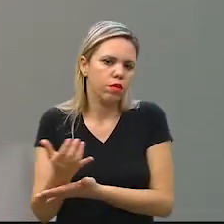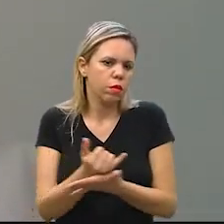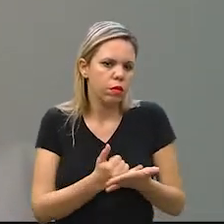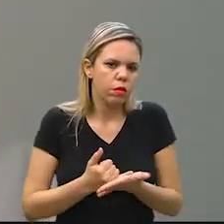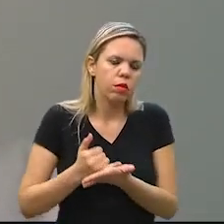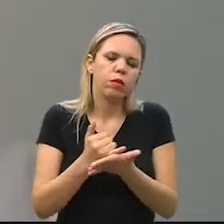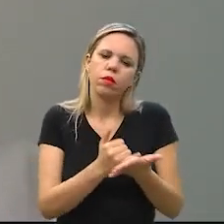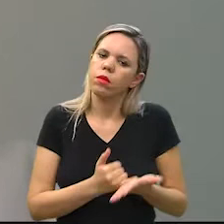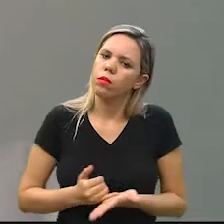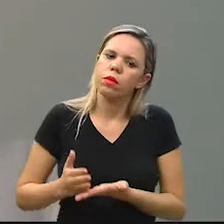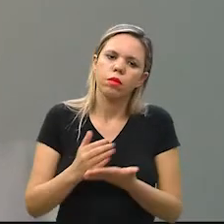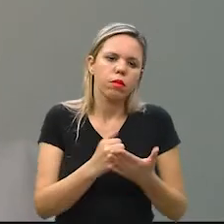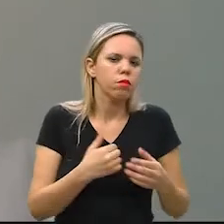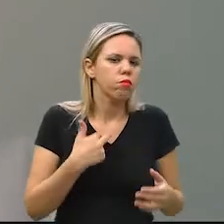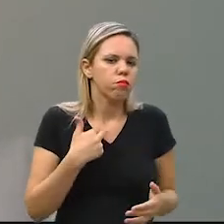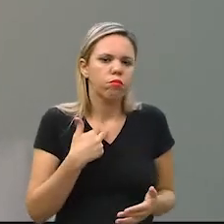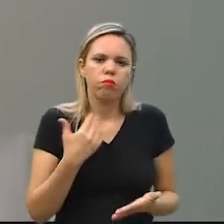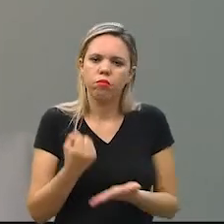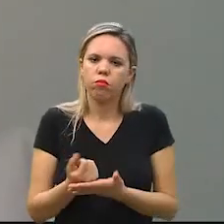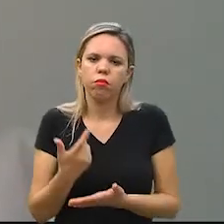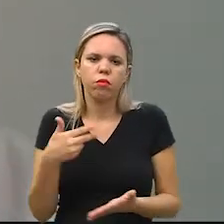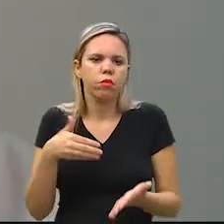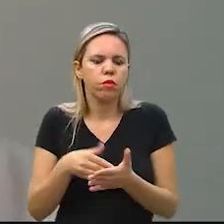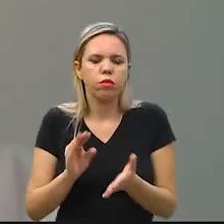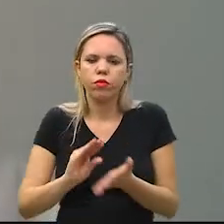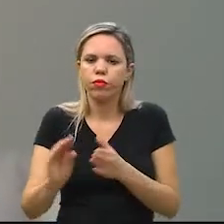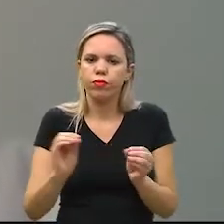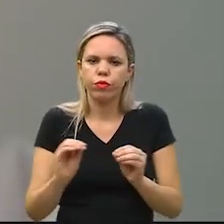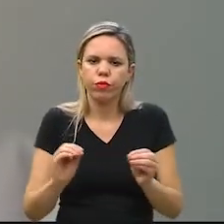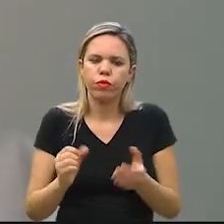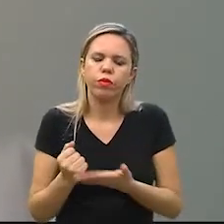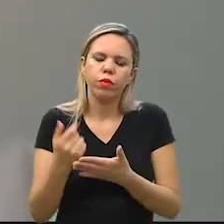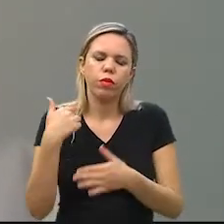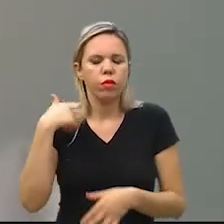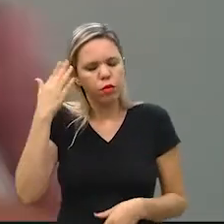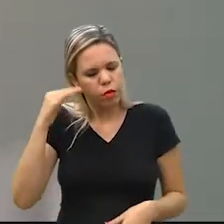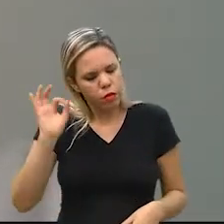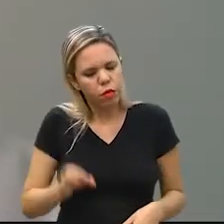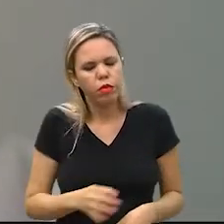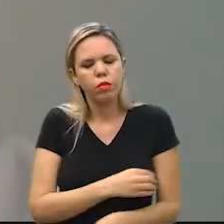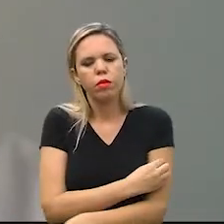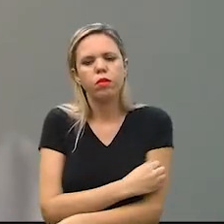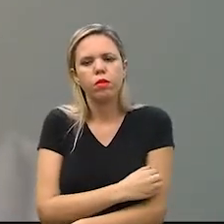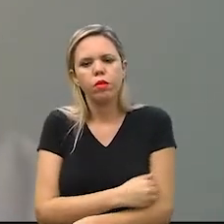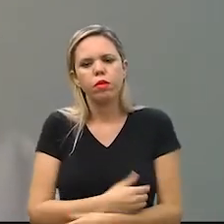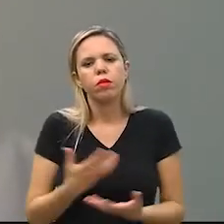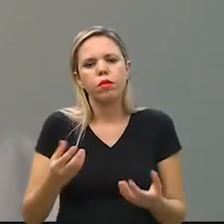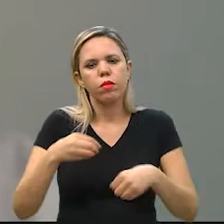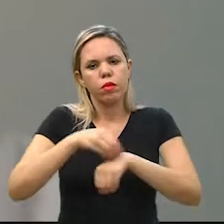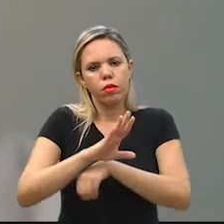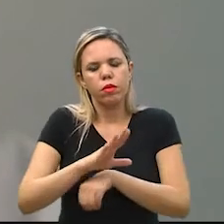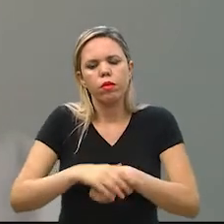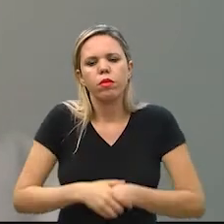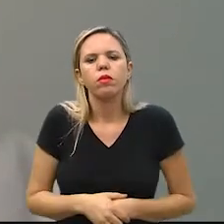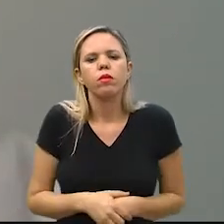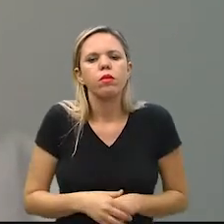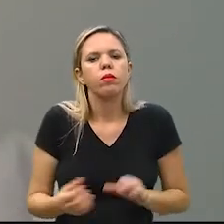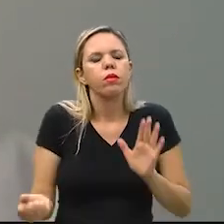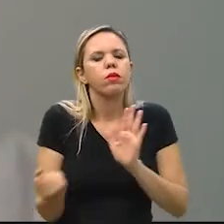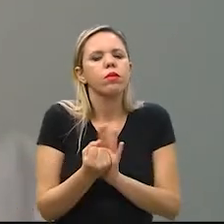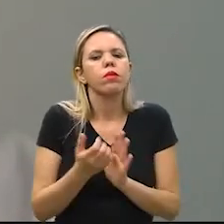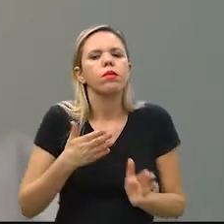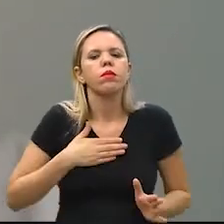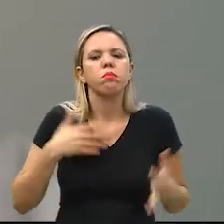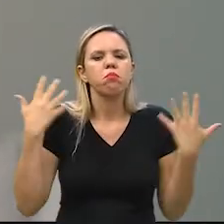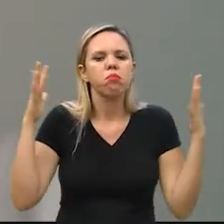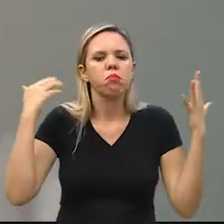ele não tem como fazer nenhum tipo de investimento. Então, eu tenho certeza, quero deixar aqui antes registrado aqui os